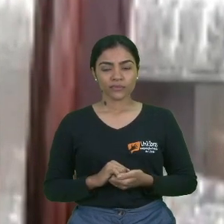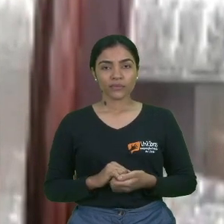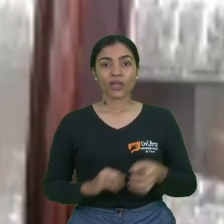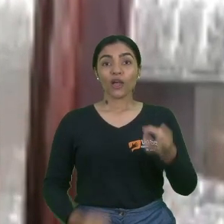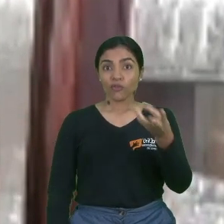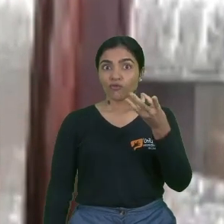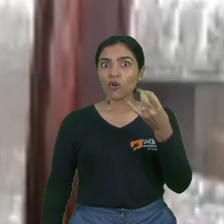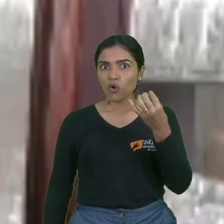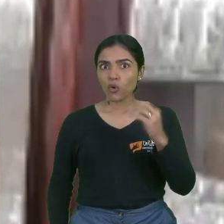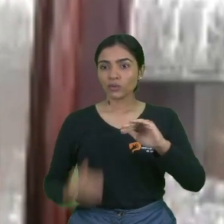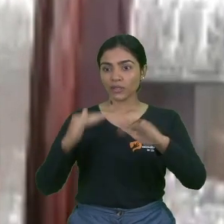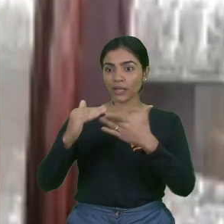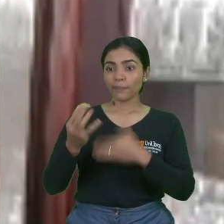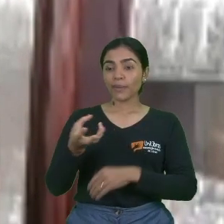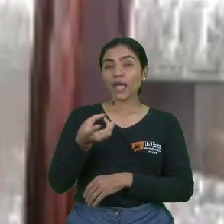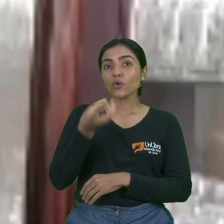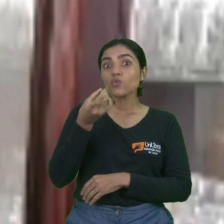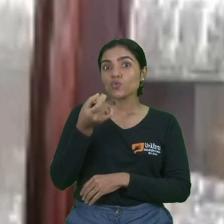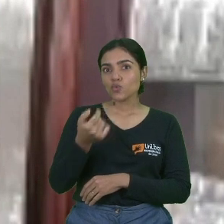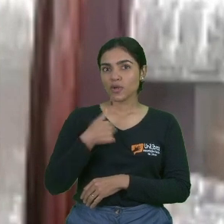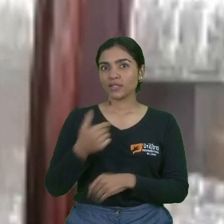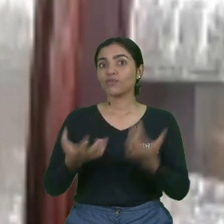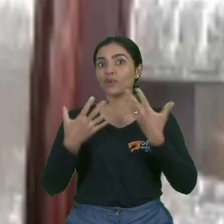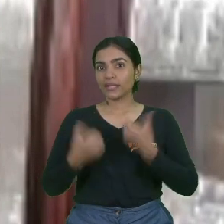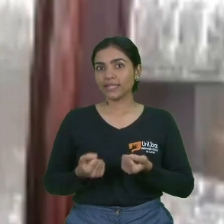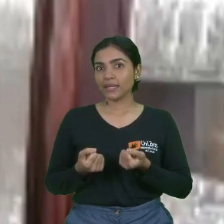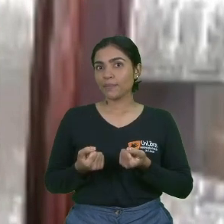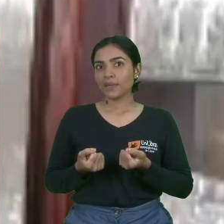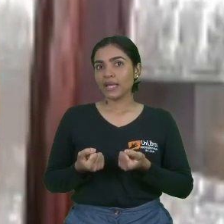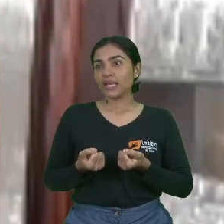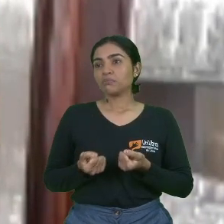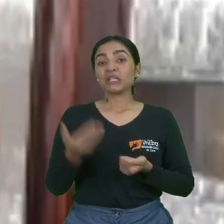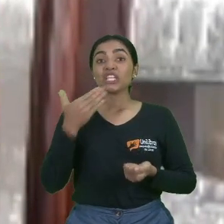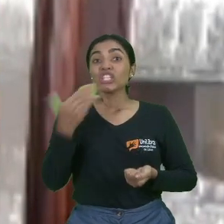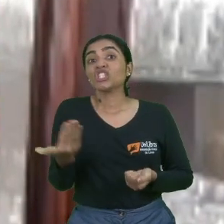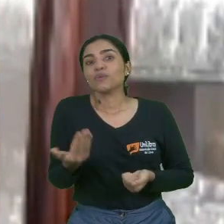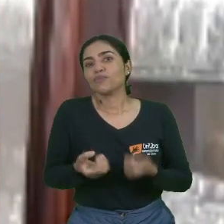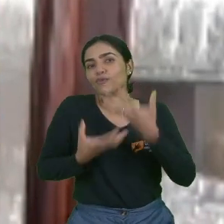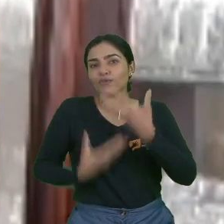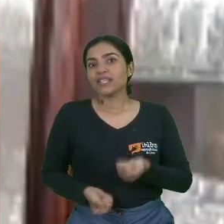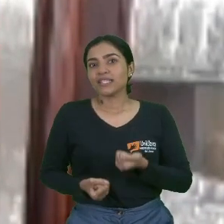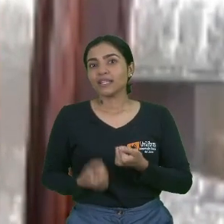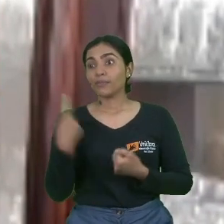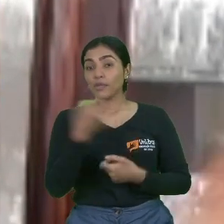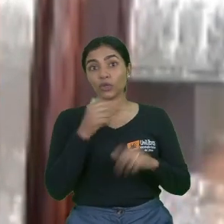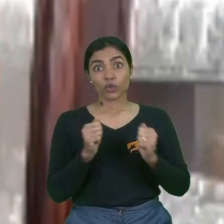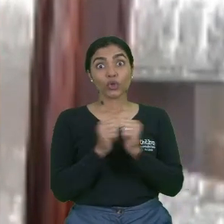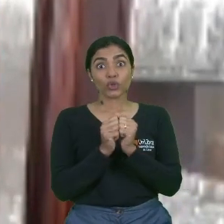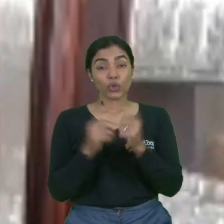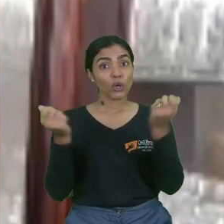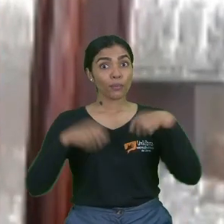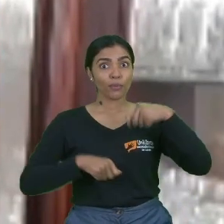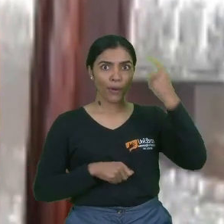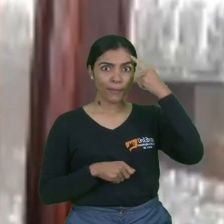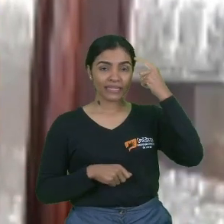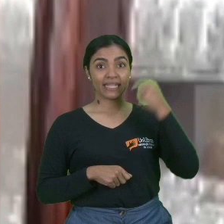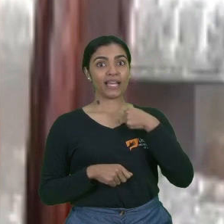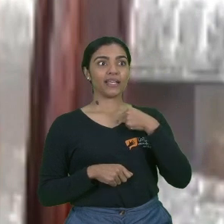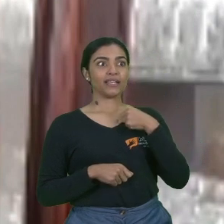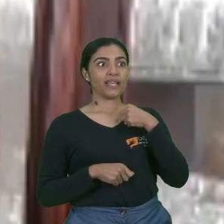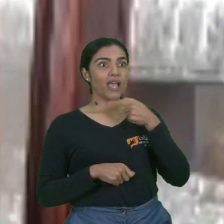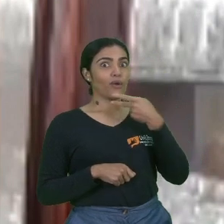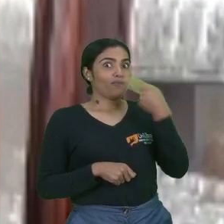perceber que tipo de problema e como é que a gente pode aí deixa ele passar a tem outro tipo eu sou muito falante